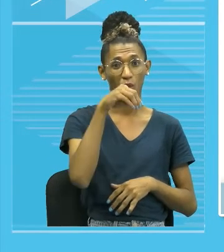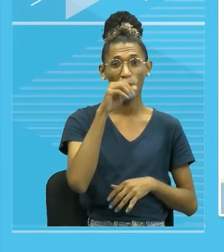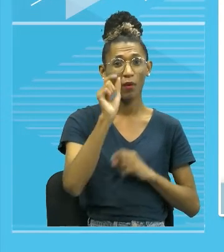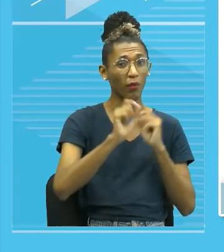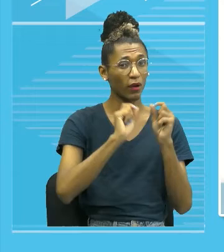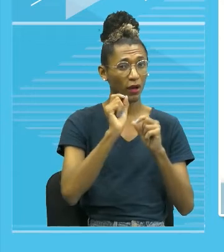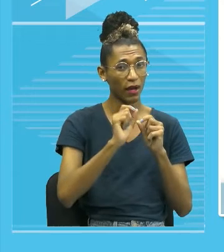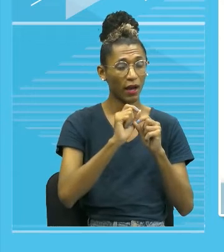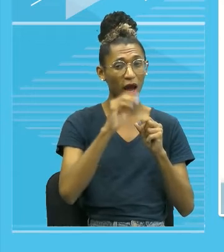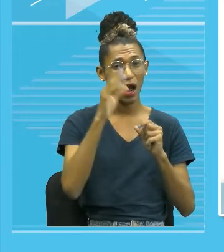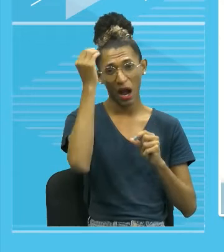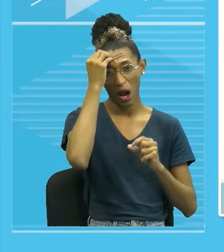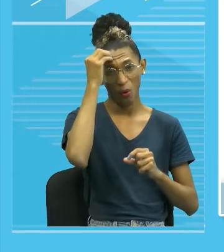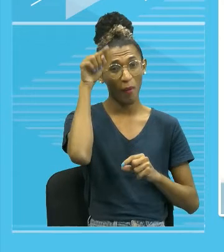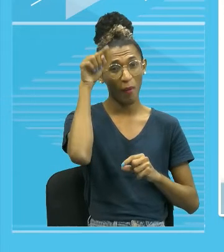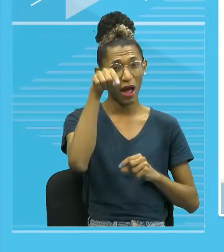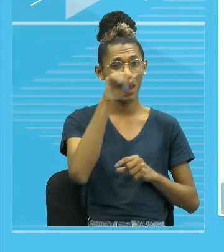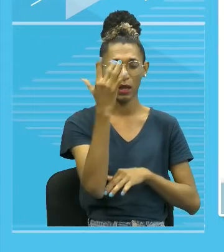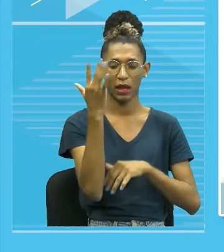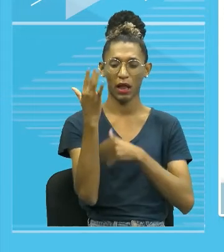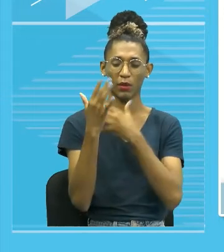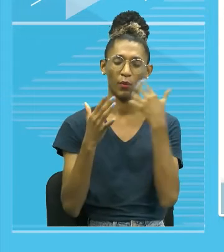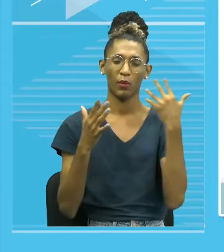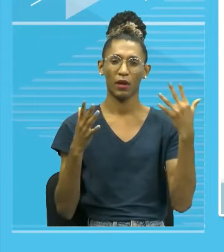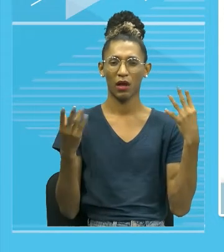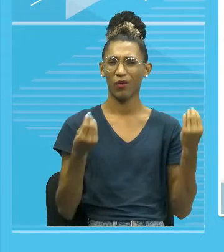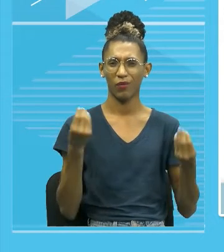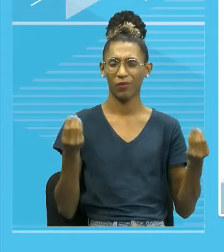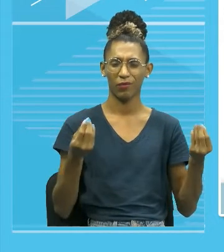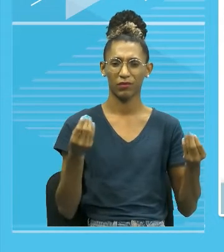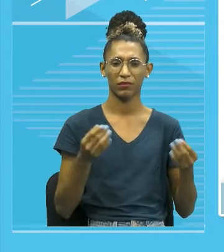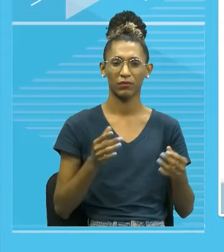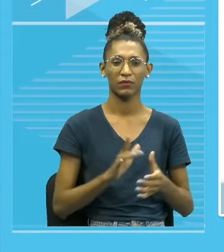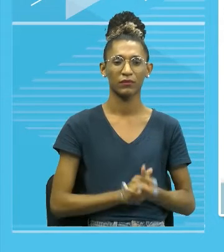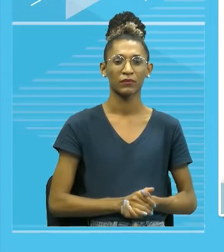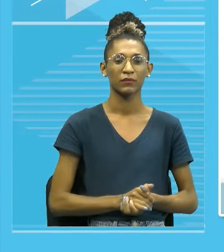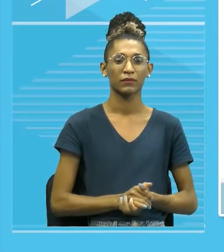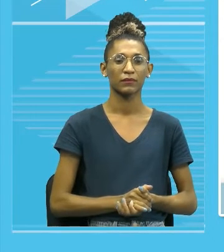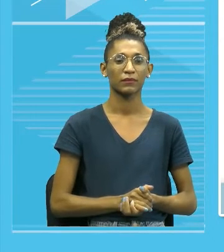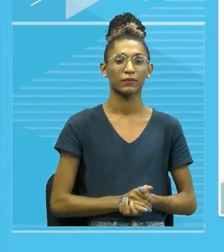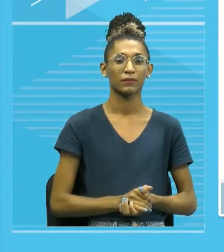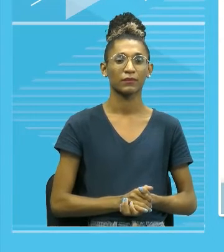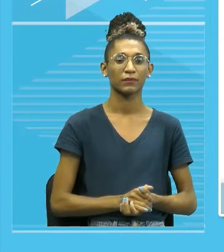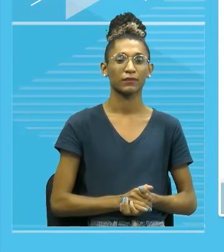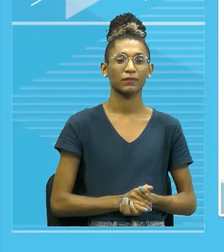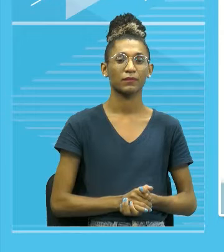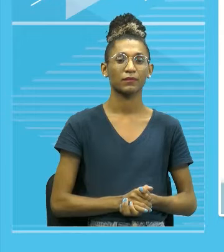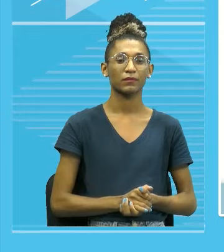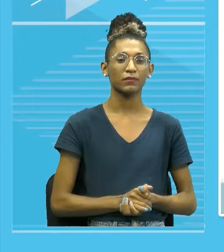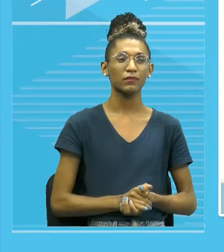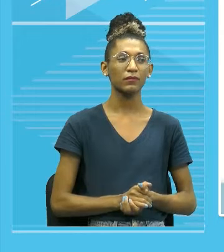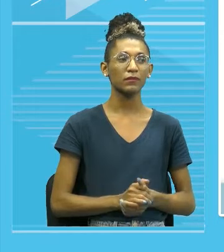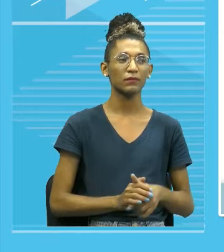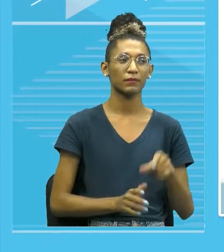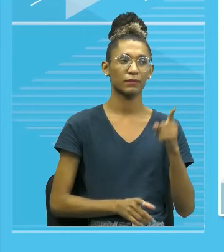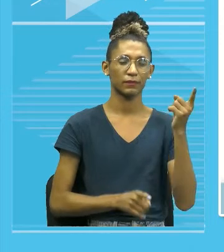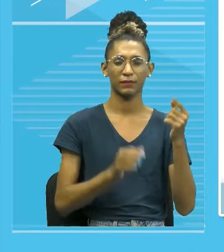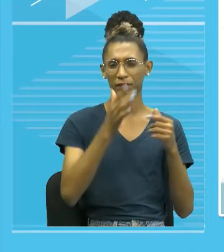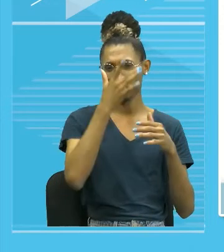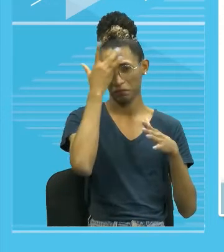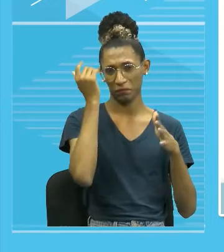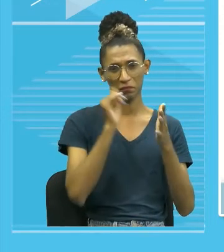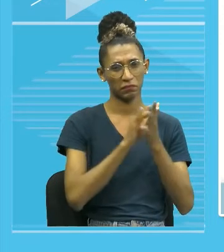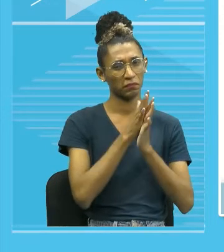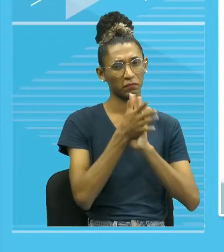natureza exagera em dividir desgraça Olha só você tá vendo mal acaba que é preconceituoso